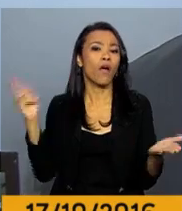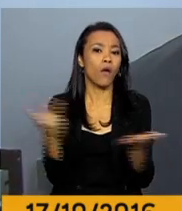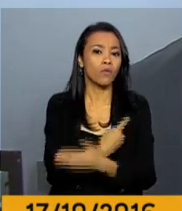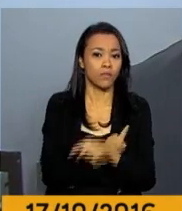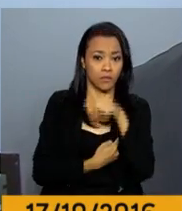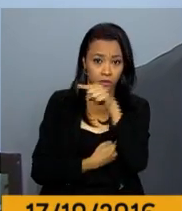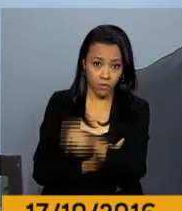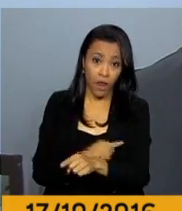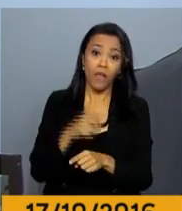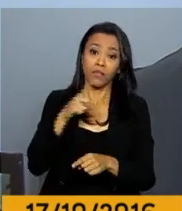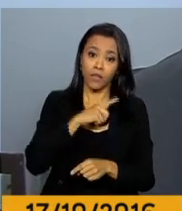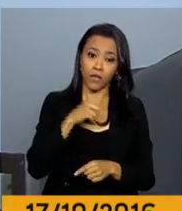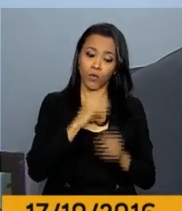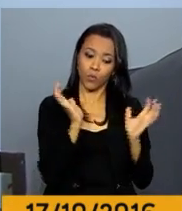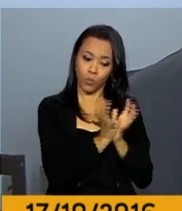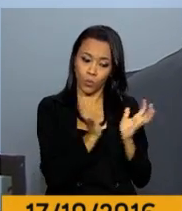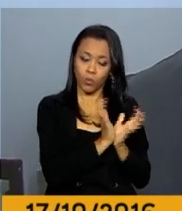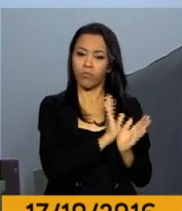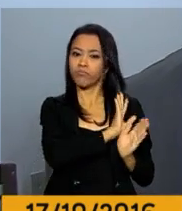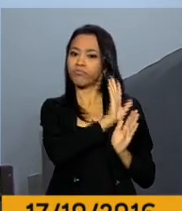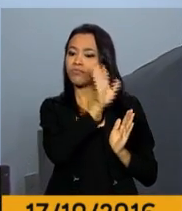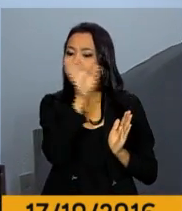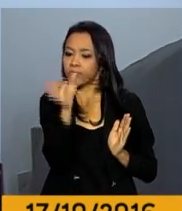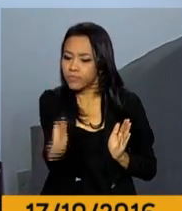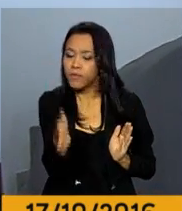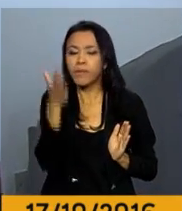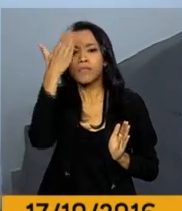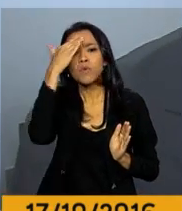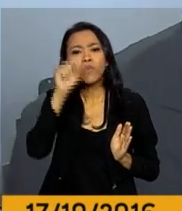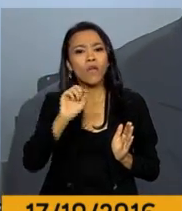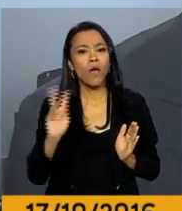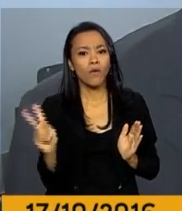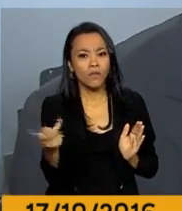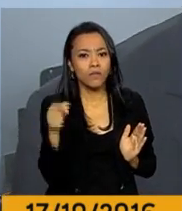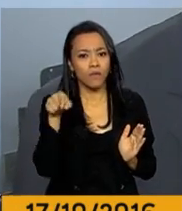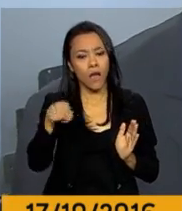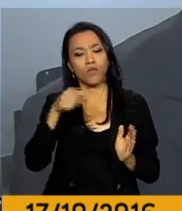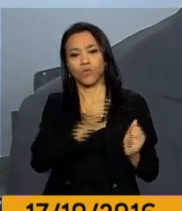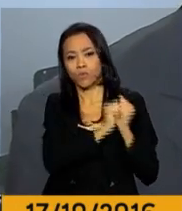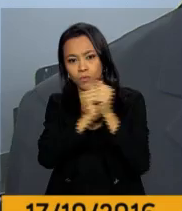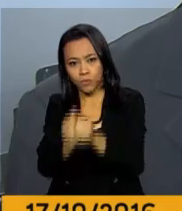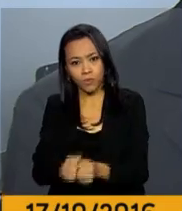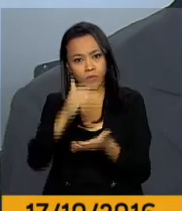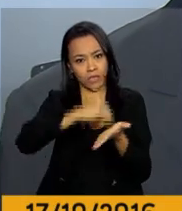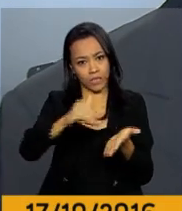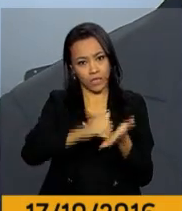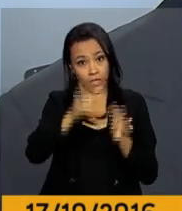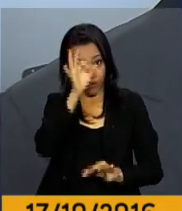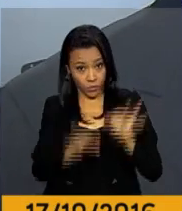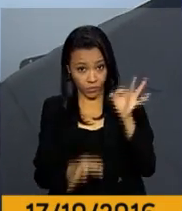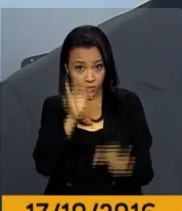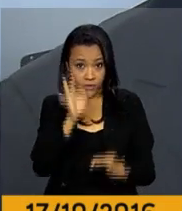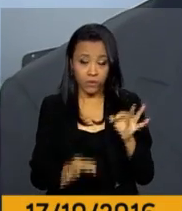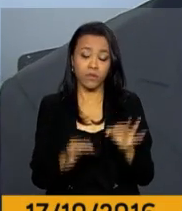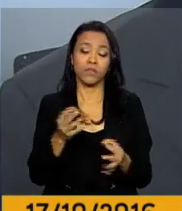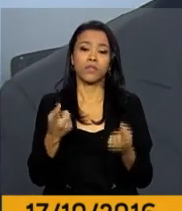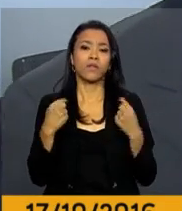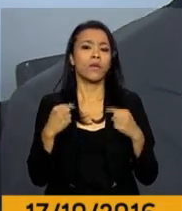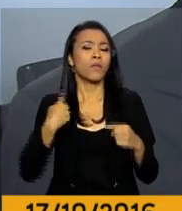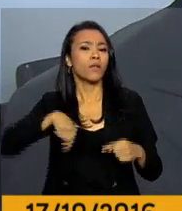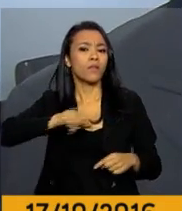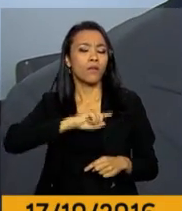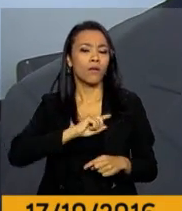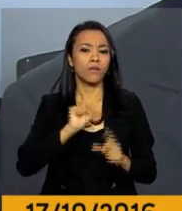se locomovendo para lá para verificar também, junto com o secretário, os secretários de Justiça e Assuntos Penitenciários, para que